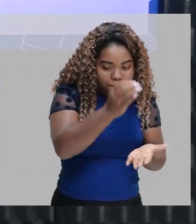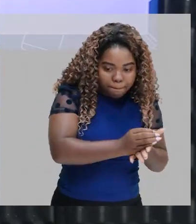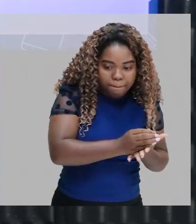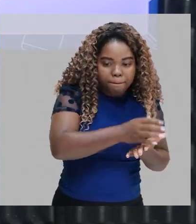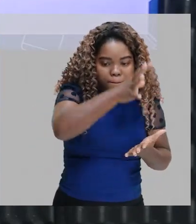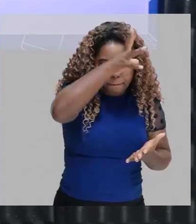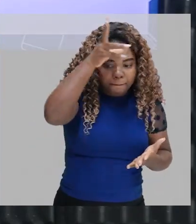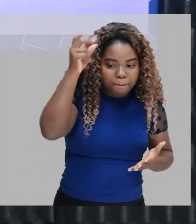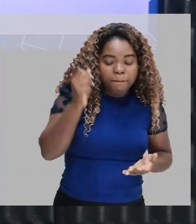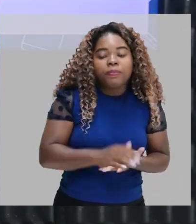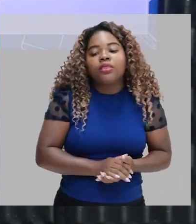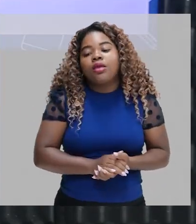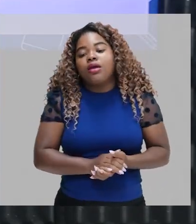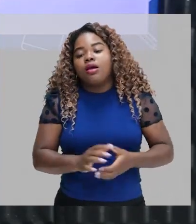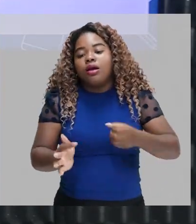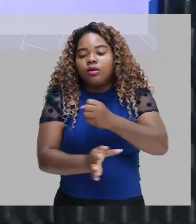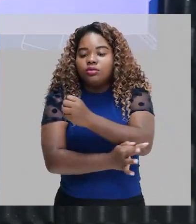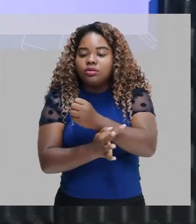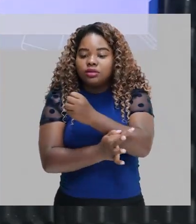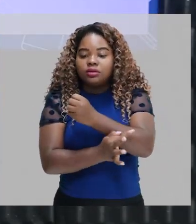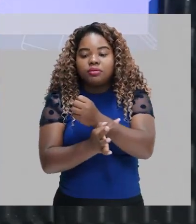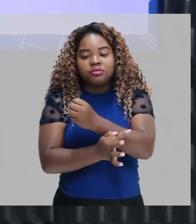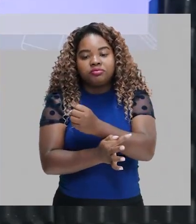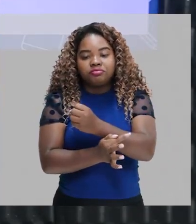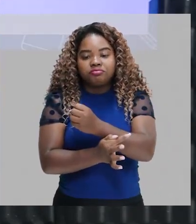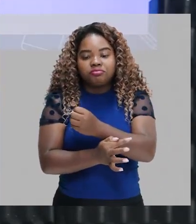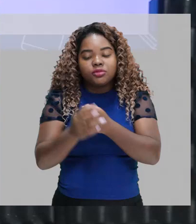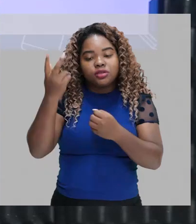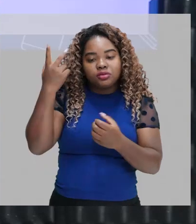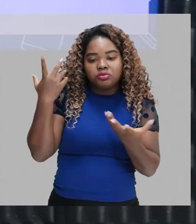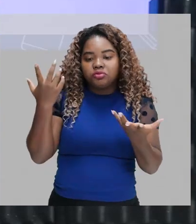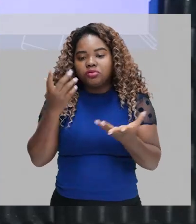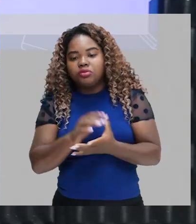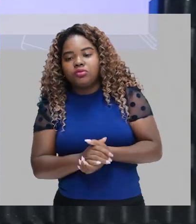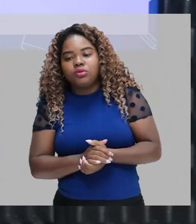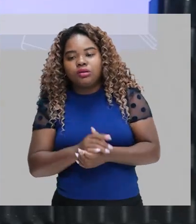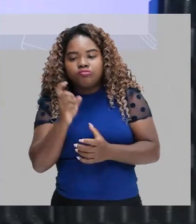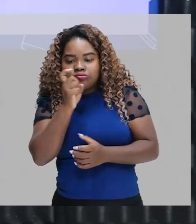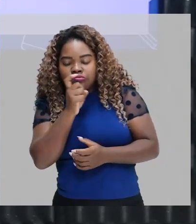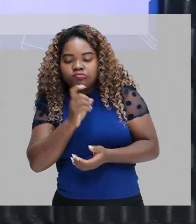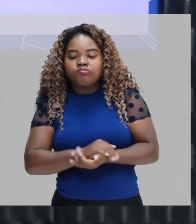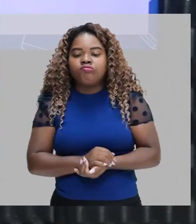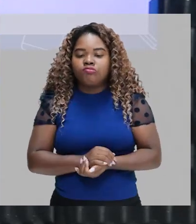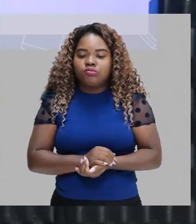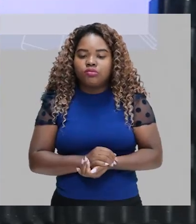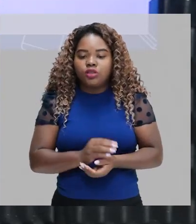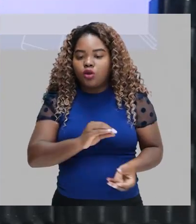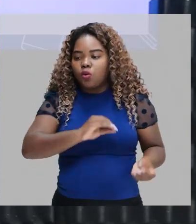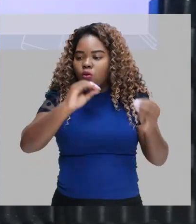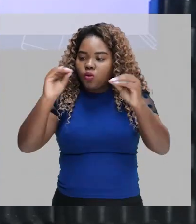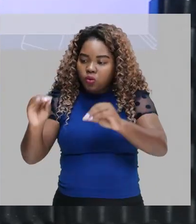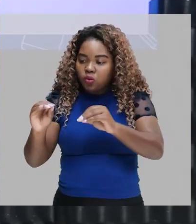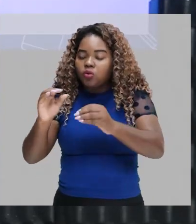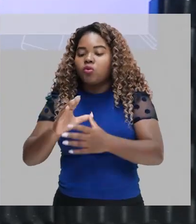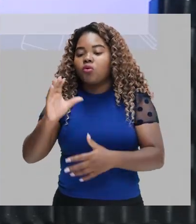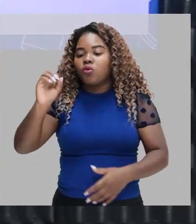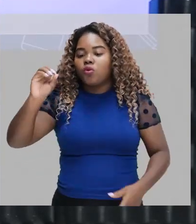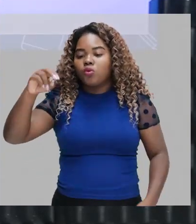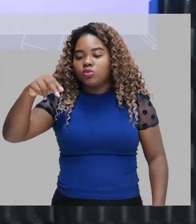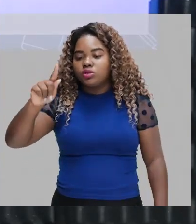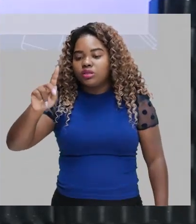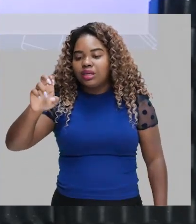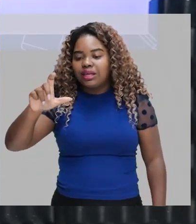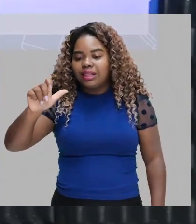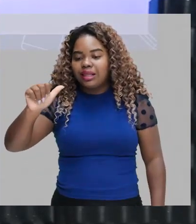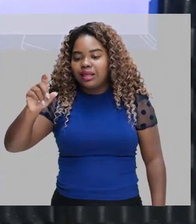temperatura, né, bem inferior, né, deixou lá no congelador, ela atingiu, por exemplo, a temperatura de 15 graus. Mesmo que você faça